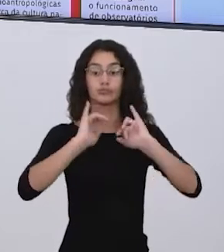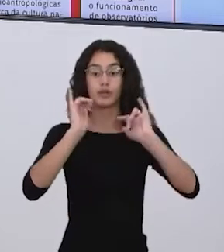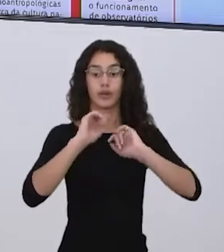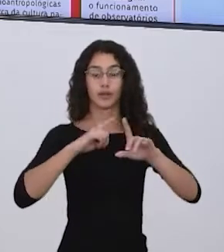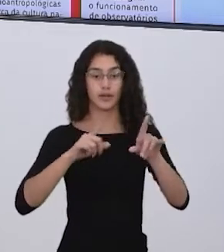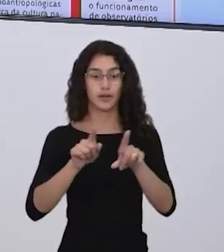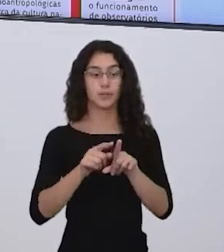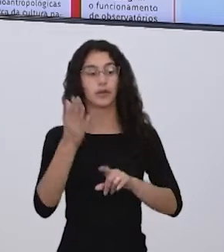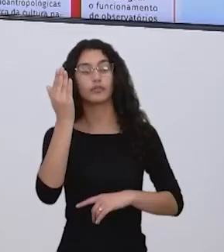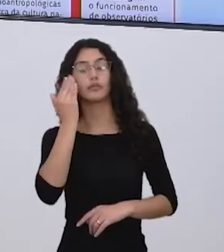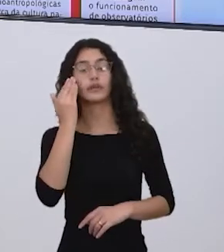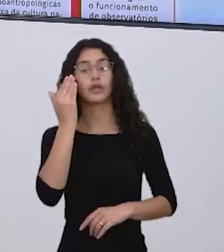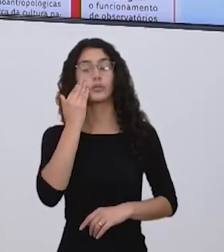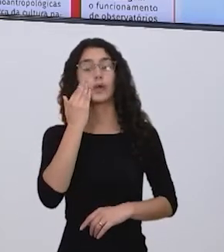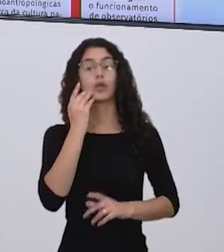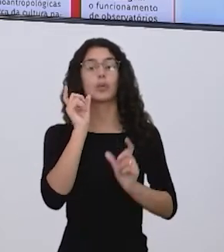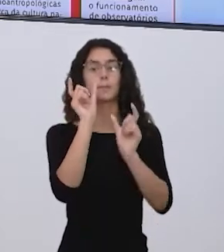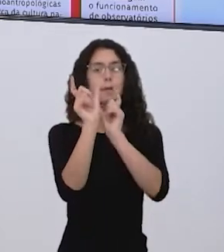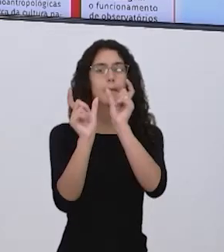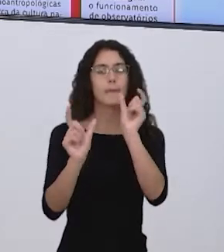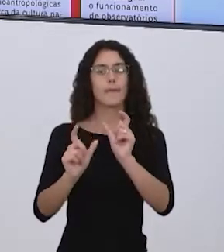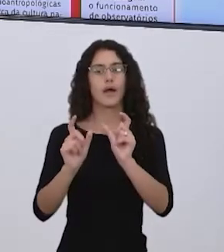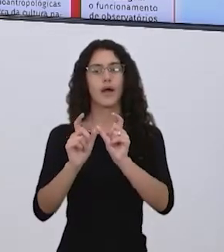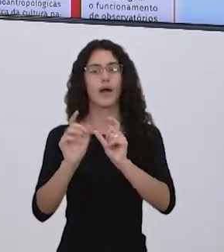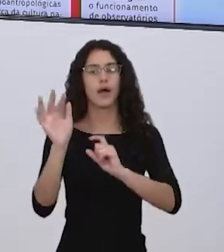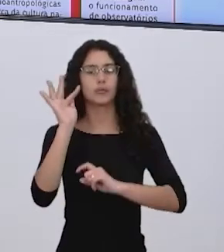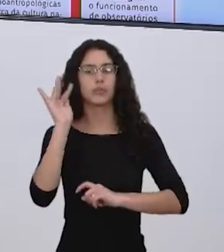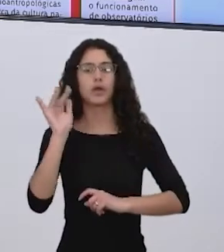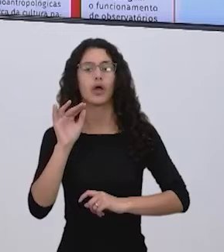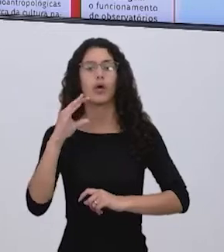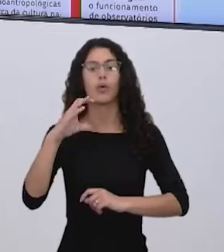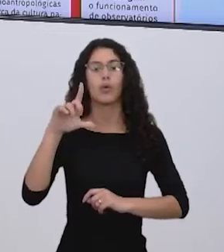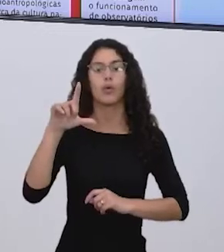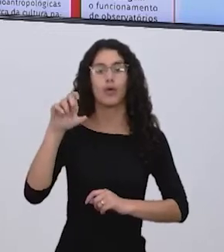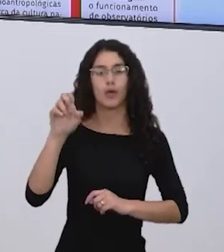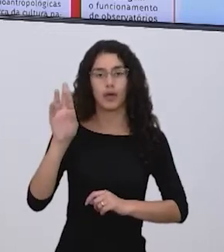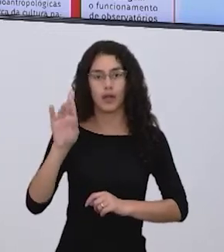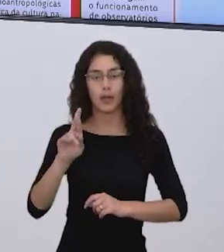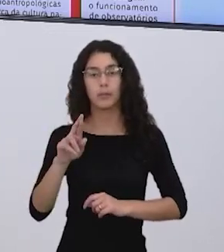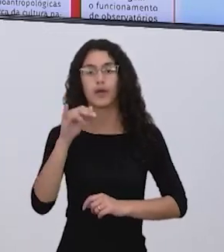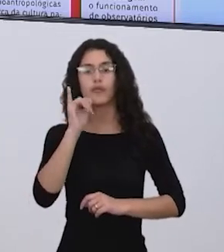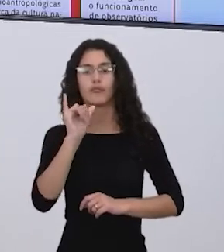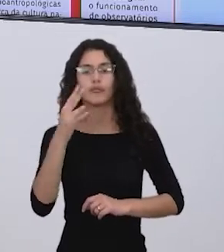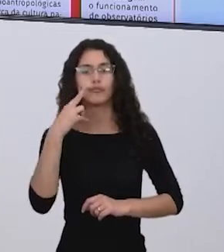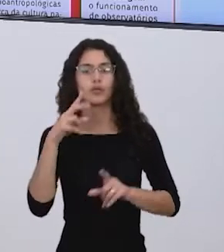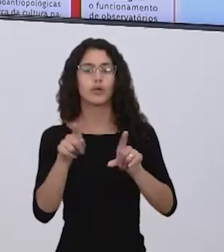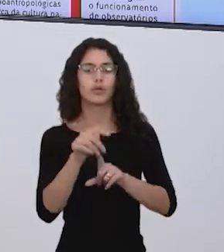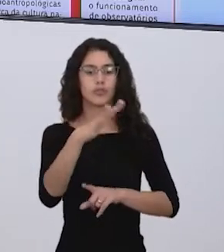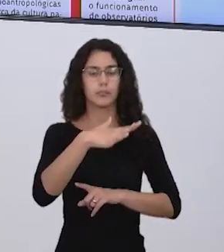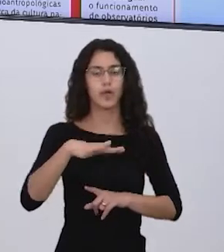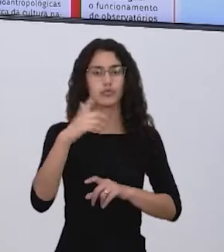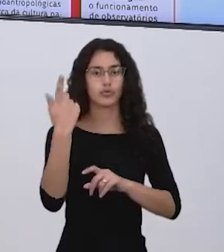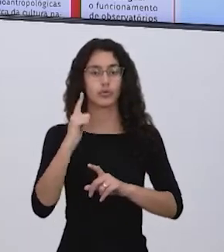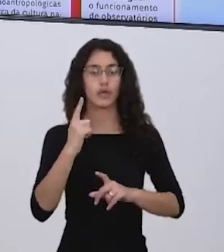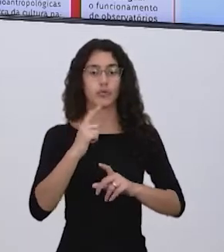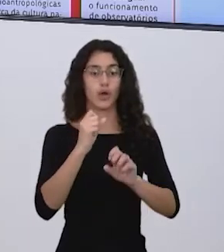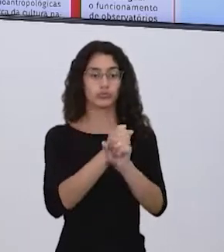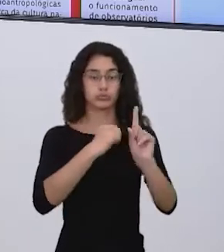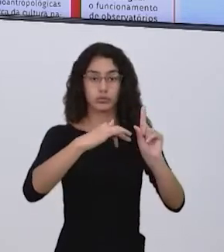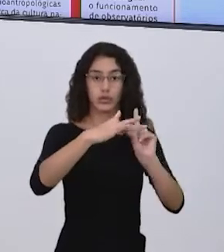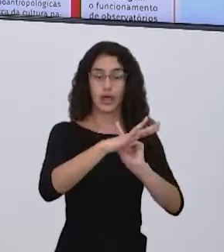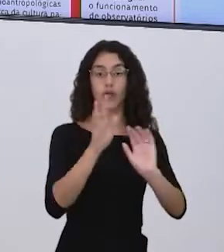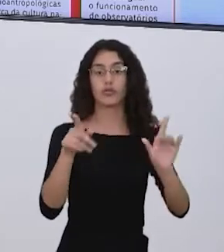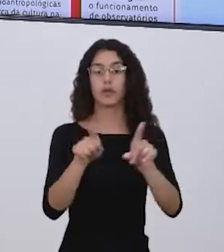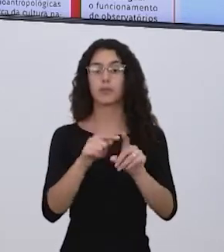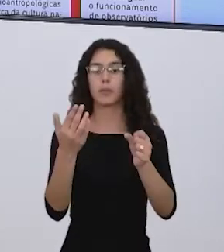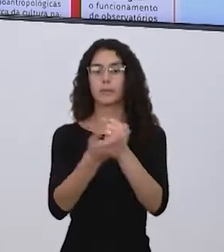divulgação desses saberes filosóficos científicos. Com o Kleber, né, vocês viram as transformações do espaço geográfico e da sociedade, e aqui,